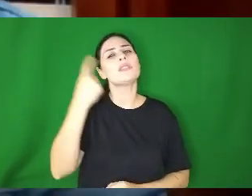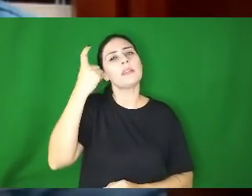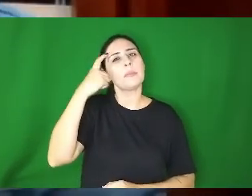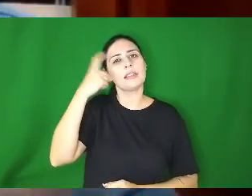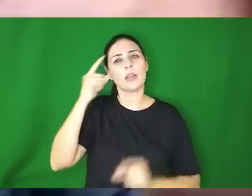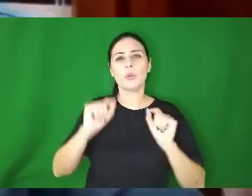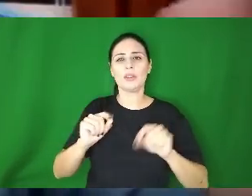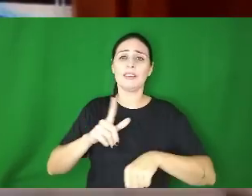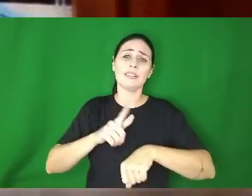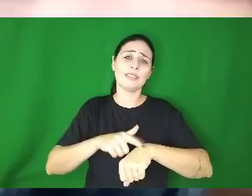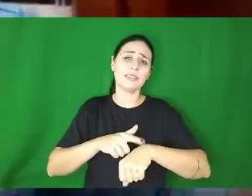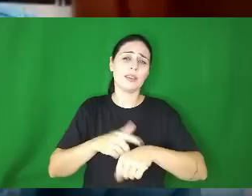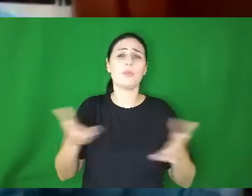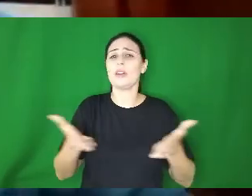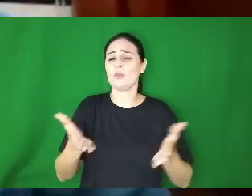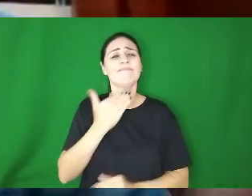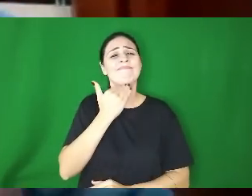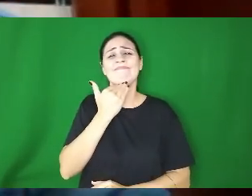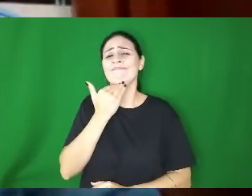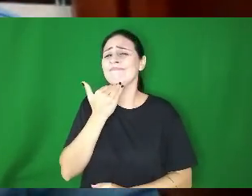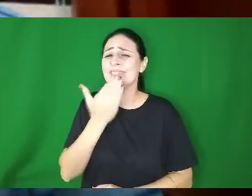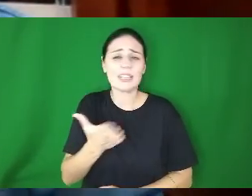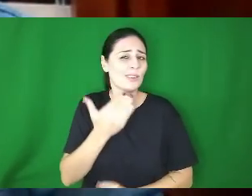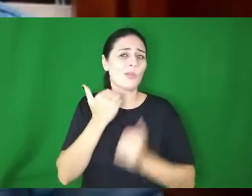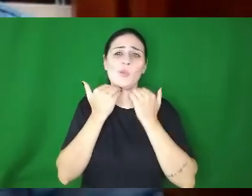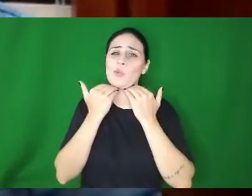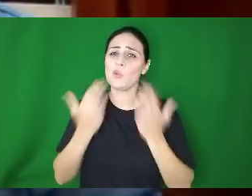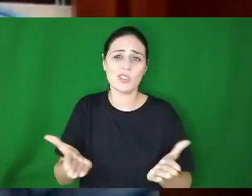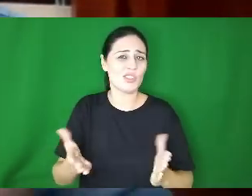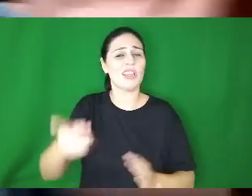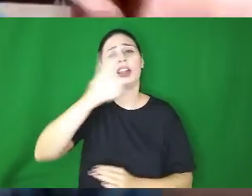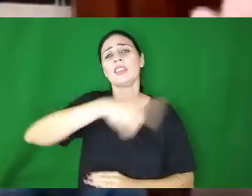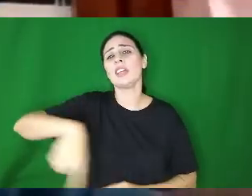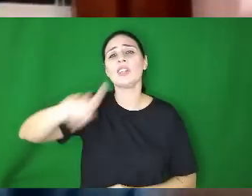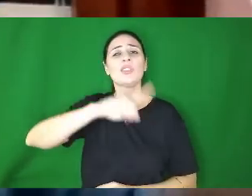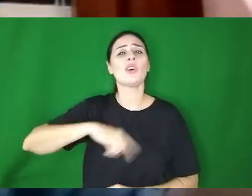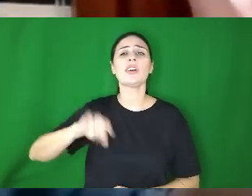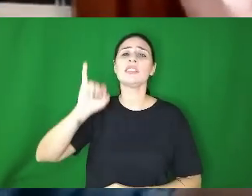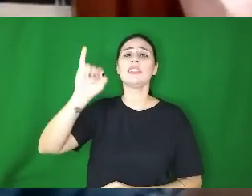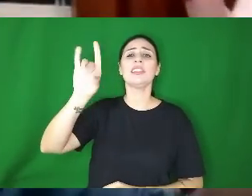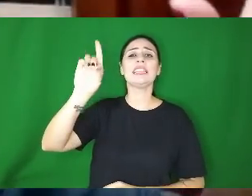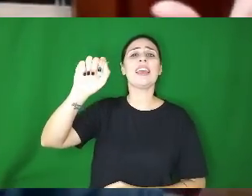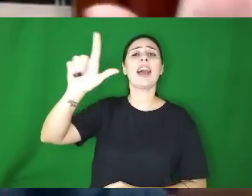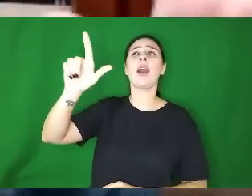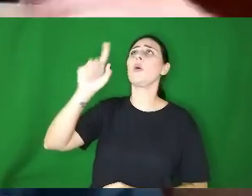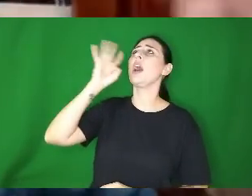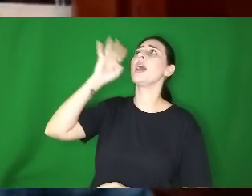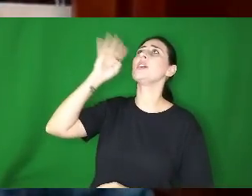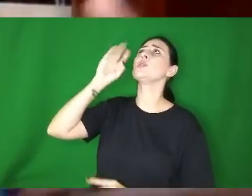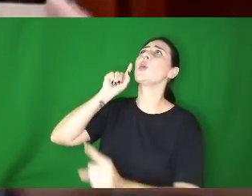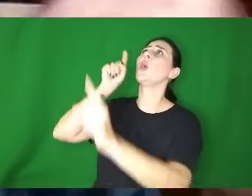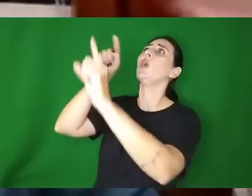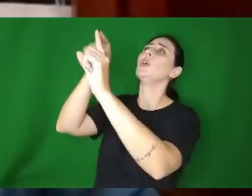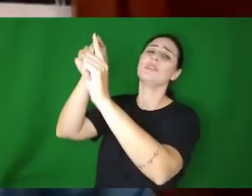uma Constituição, um excesso de leis e pouco cumprimento delas, mas parece que se mexer com alguma lei, elas não